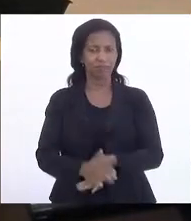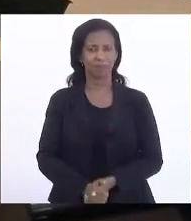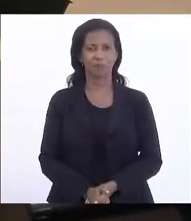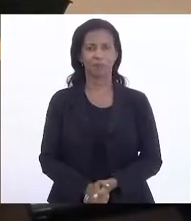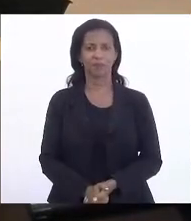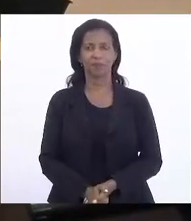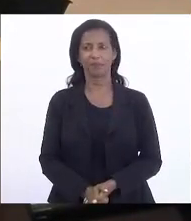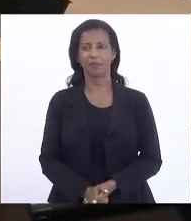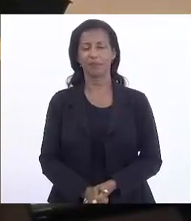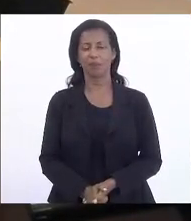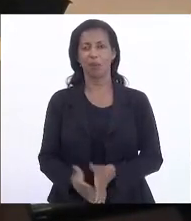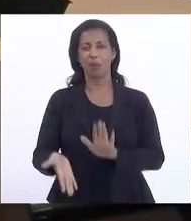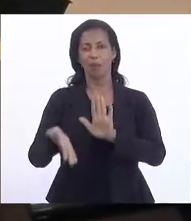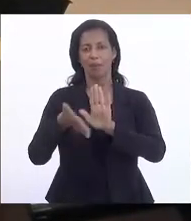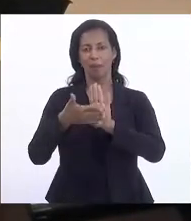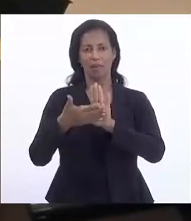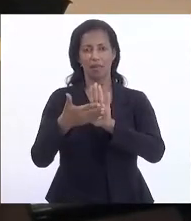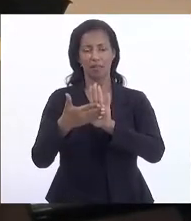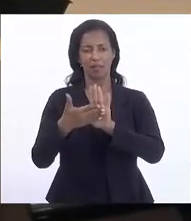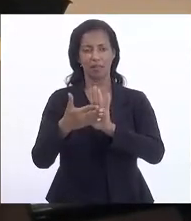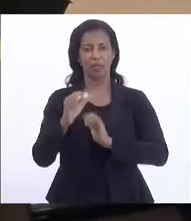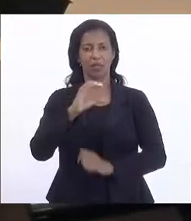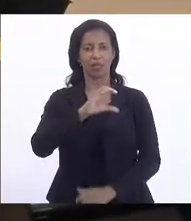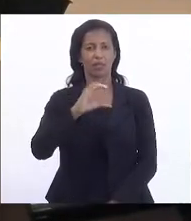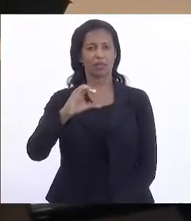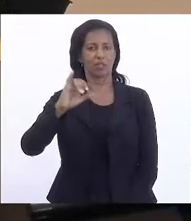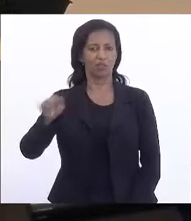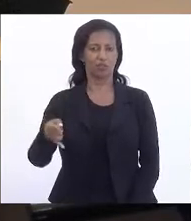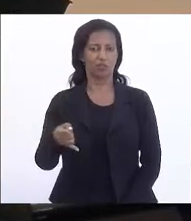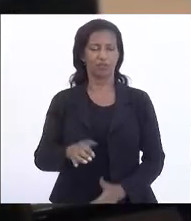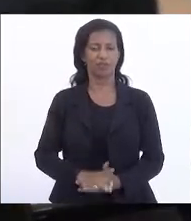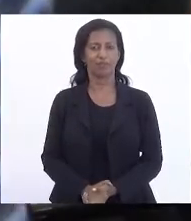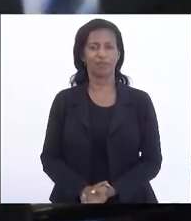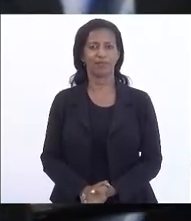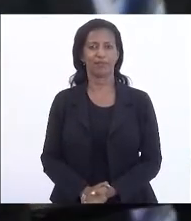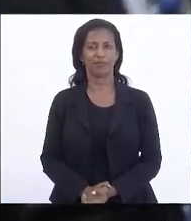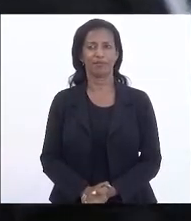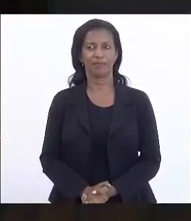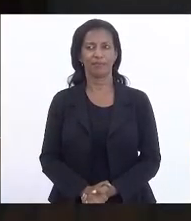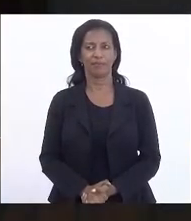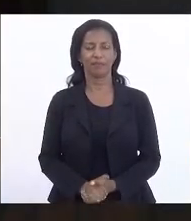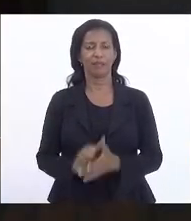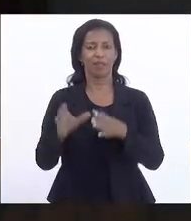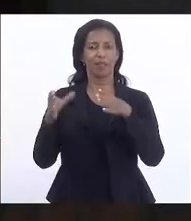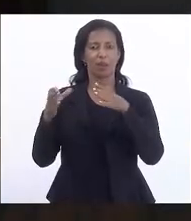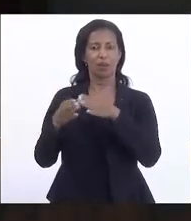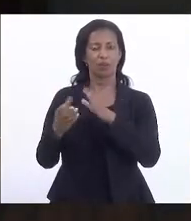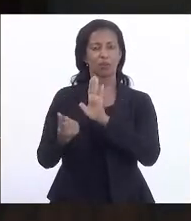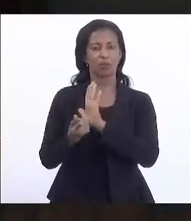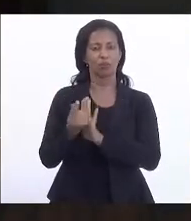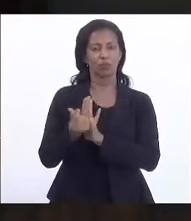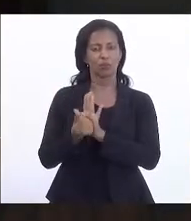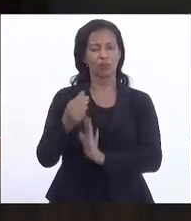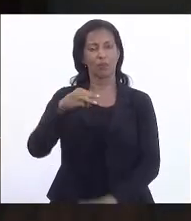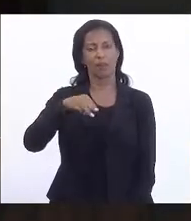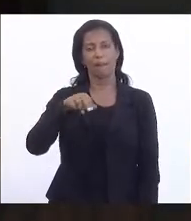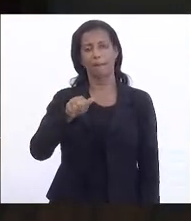consoante o parecer da Comissão de Constituição e Justiça. Pela Comissão de Orçamento, deputado Márcio Canella.